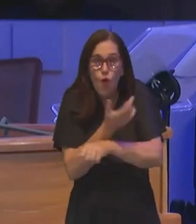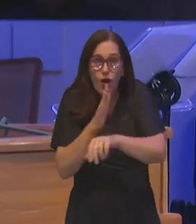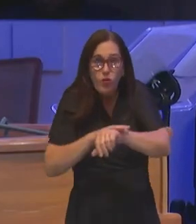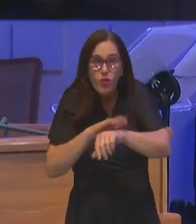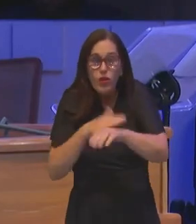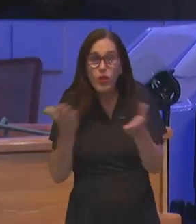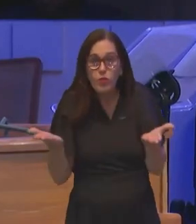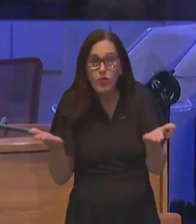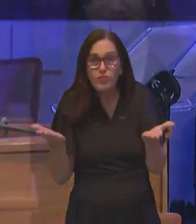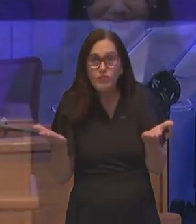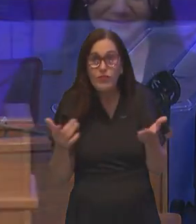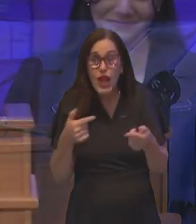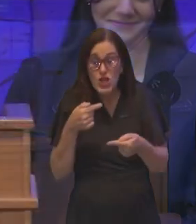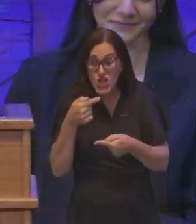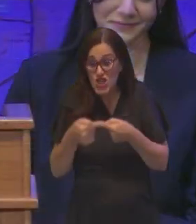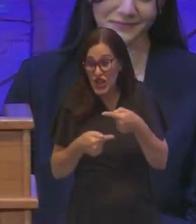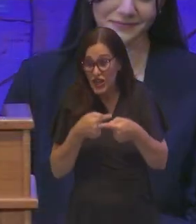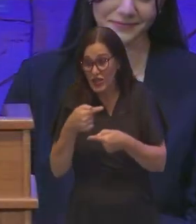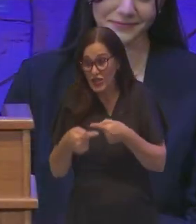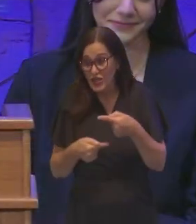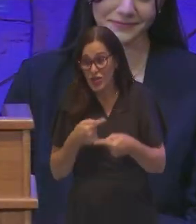Meus irmãos, nessa geração,